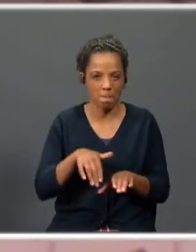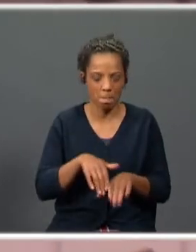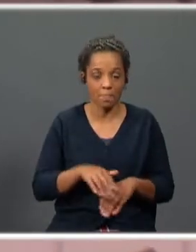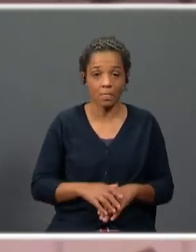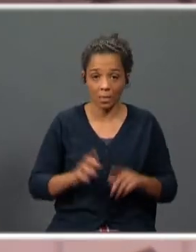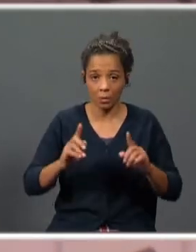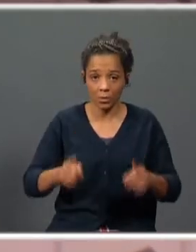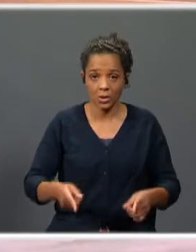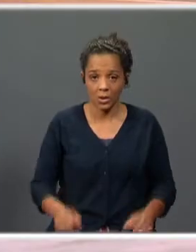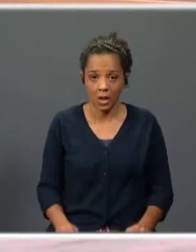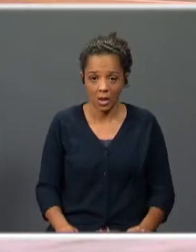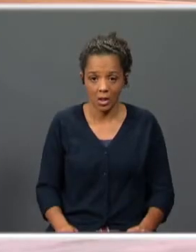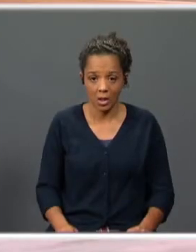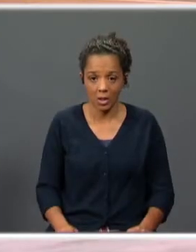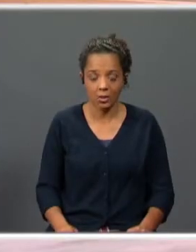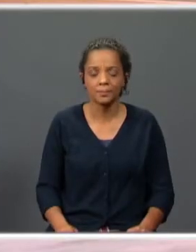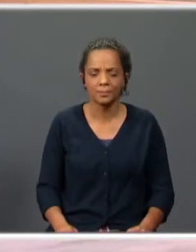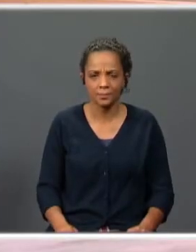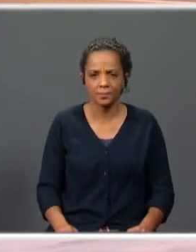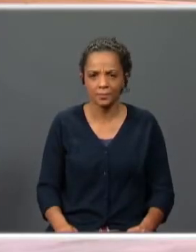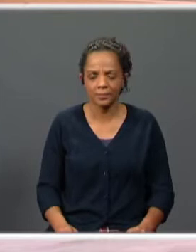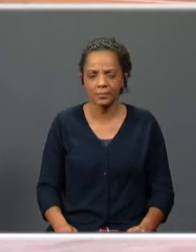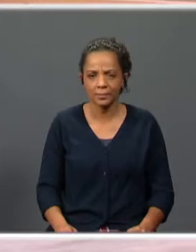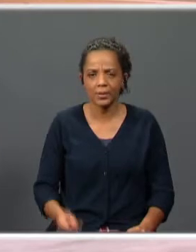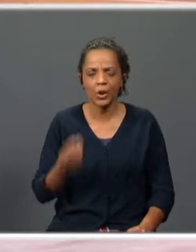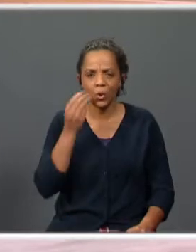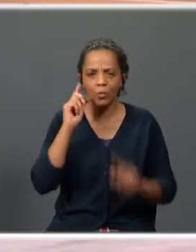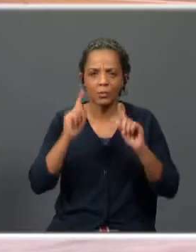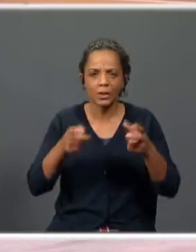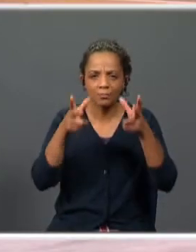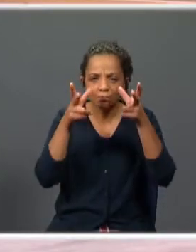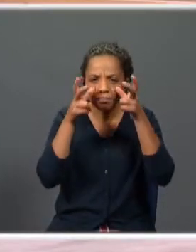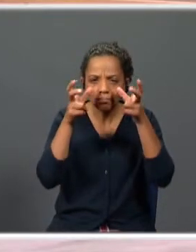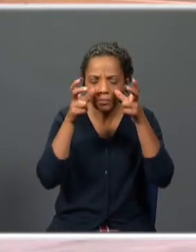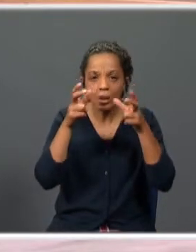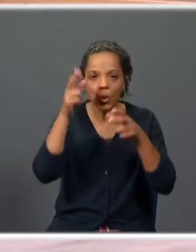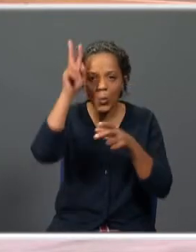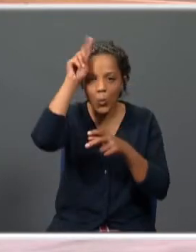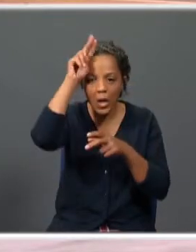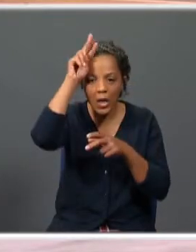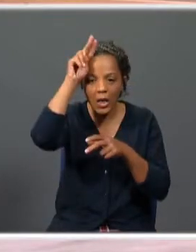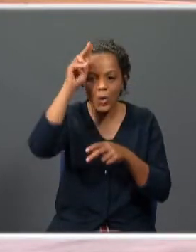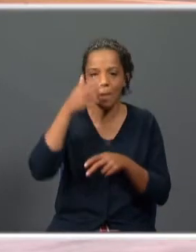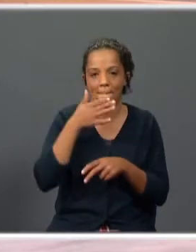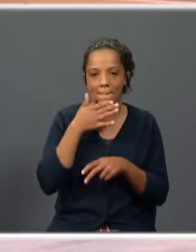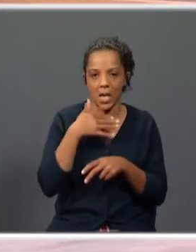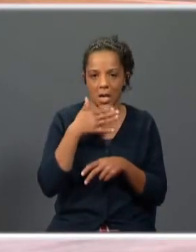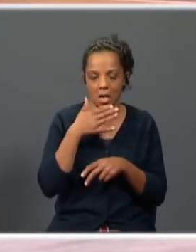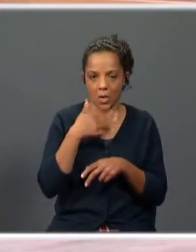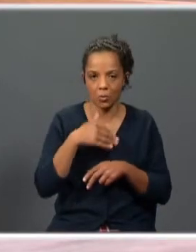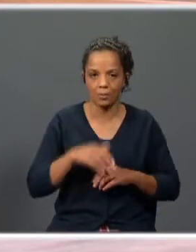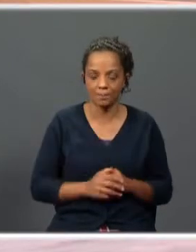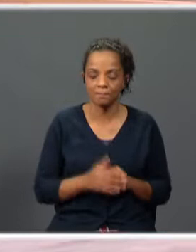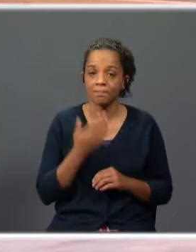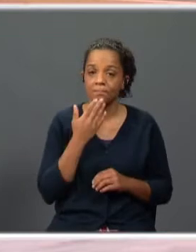vamos iniciar. Vamos iniciar a audição do Coelhinho Branco. Vou